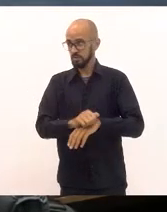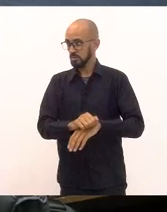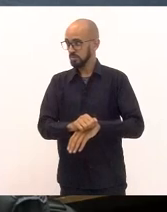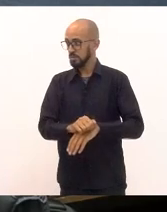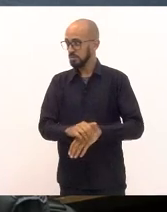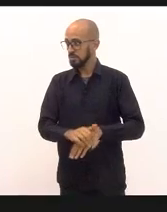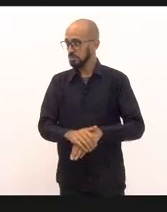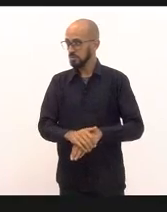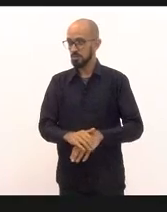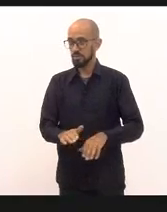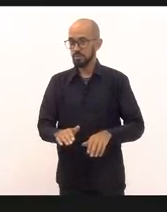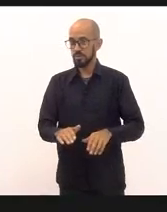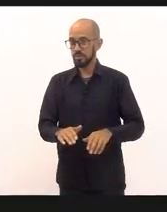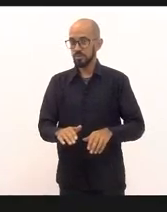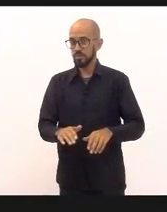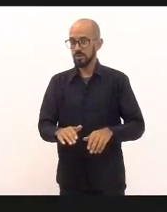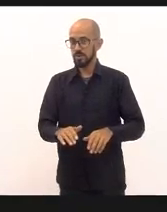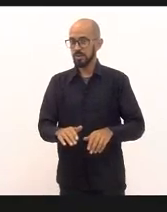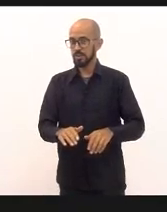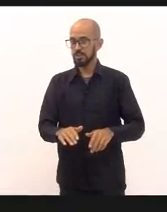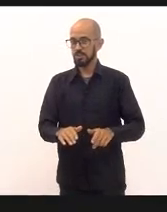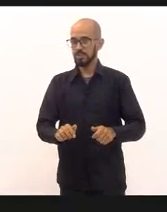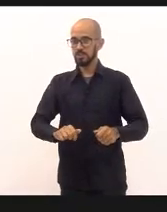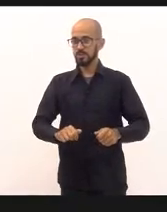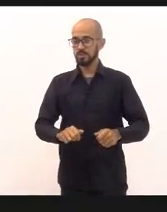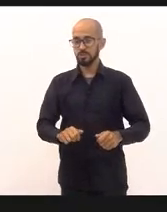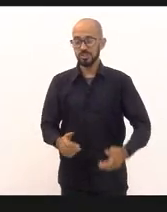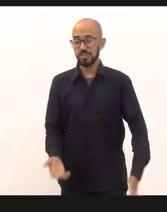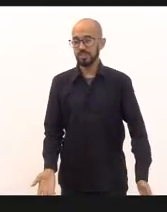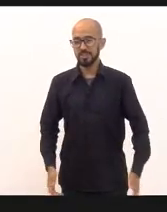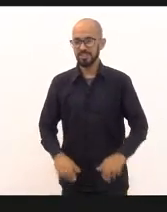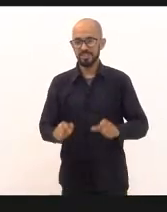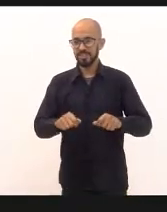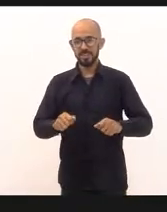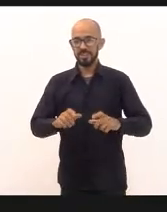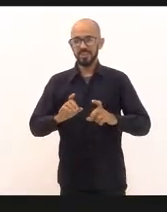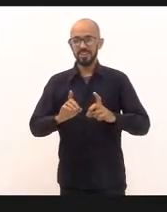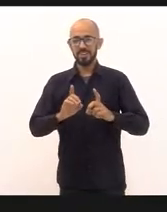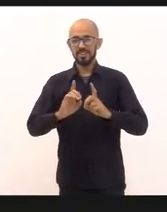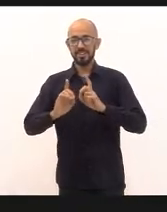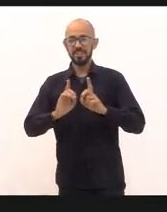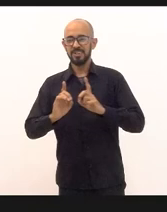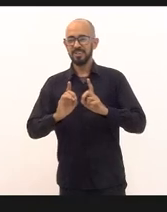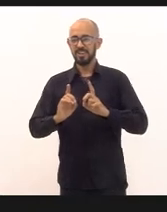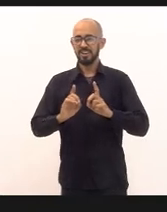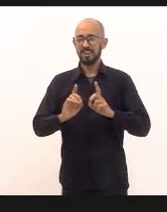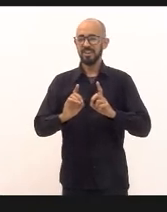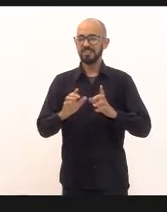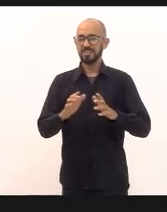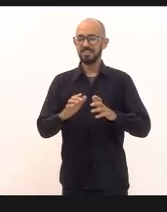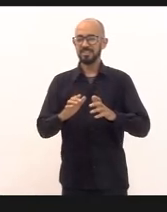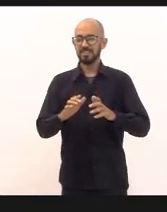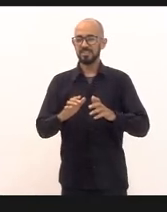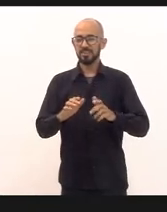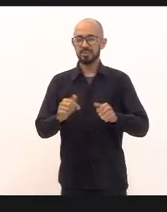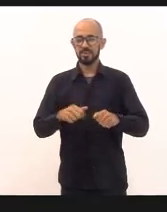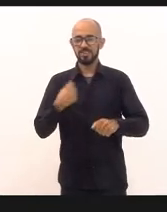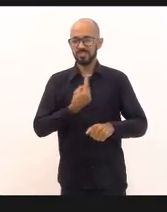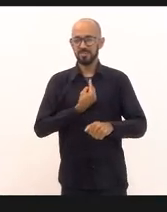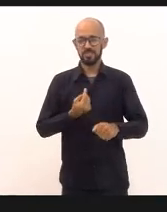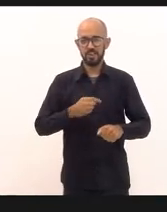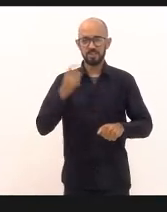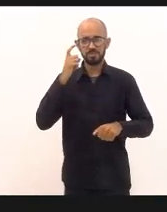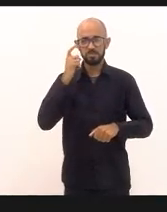falas e queria comentar algumas delas, porque nós do PSOL somos críticos da política de segurança do Estado do Rio de Janeiro, mas achamos que a